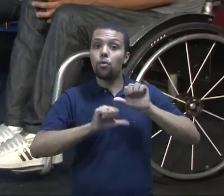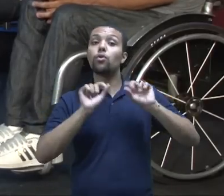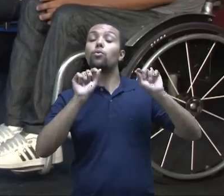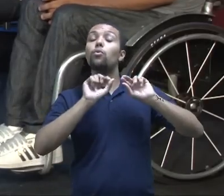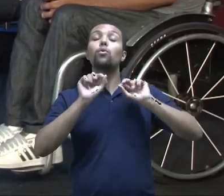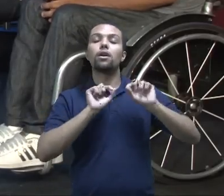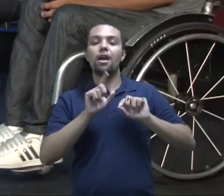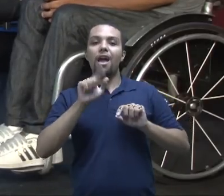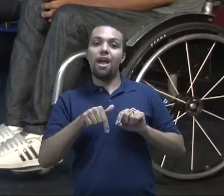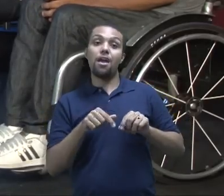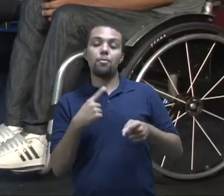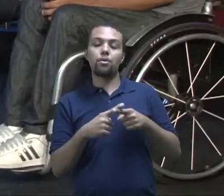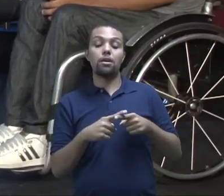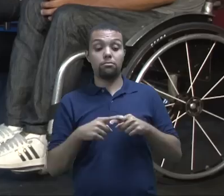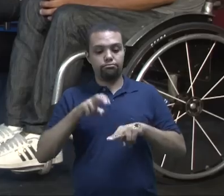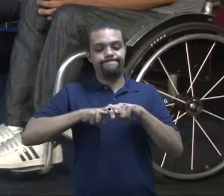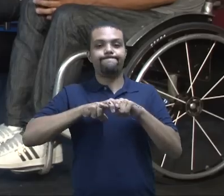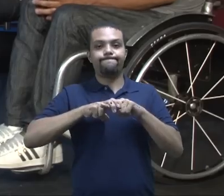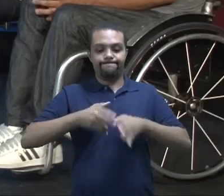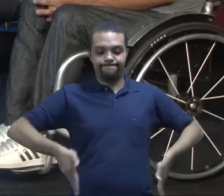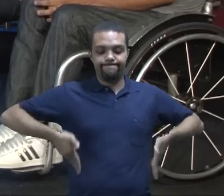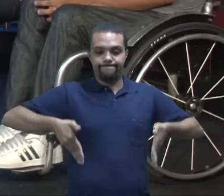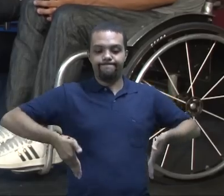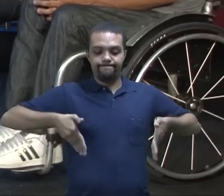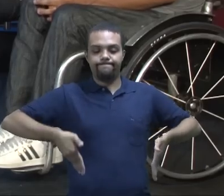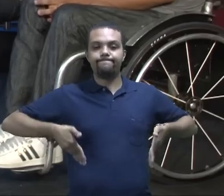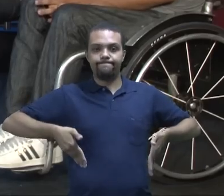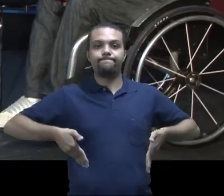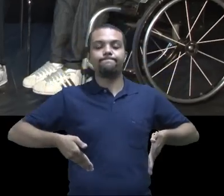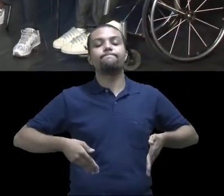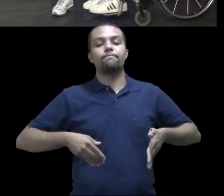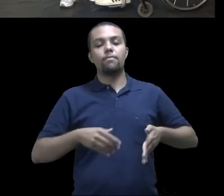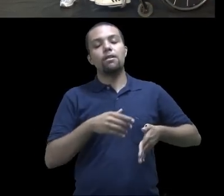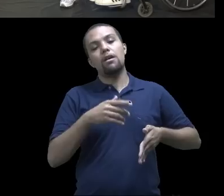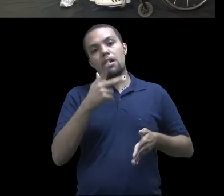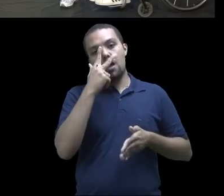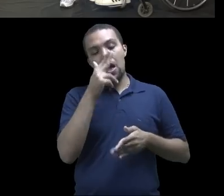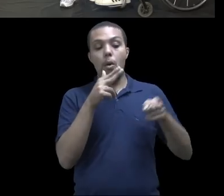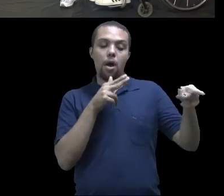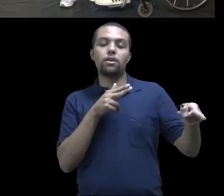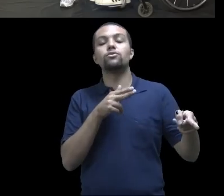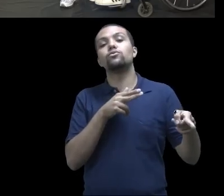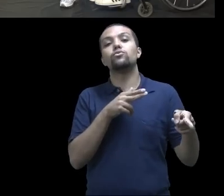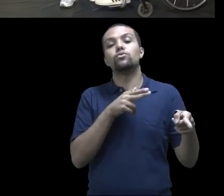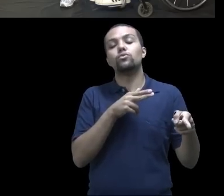muda seria só a cadeira mesmo, uhum. entendeu? E questão da classificação funcional. Que eu acho que